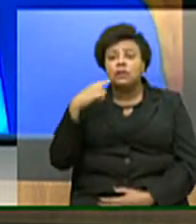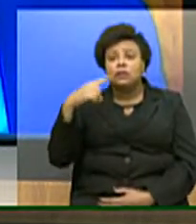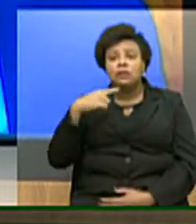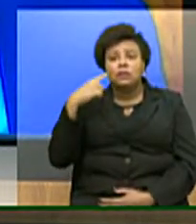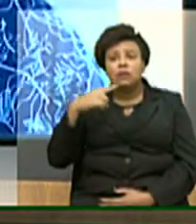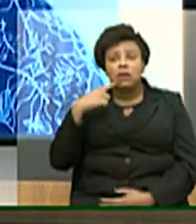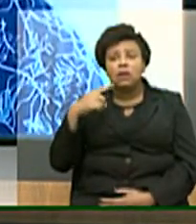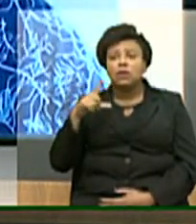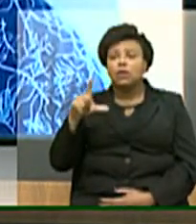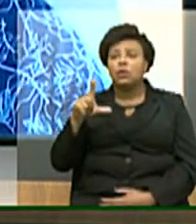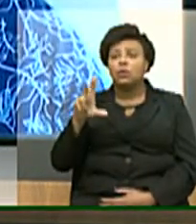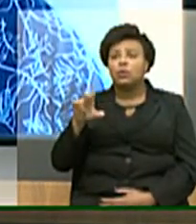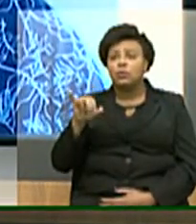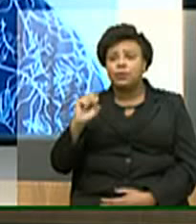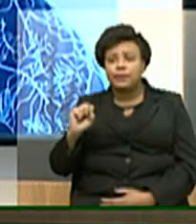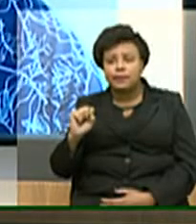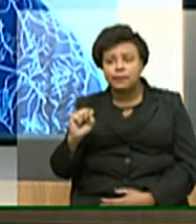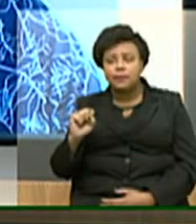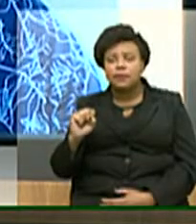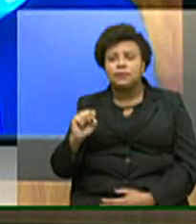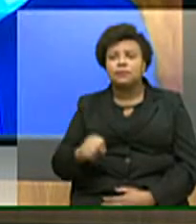Deputado Luiz Fernando Mainardi.